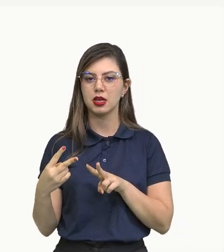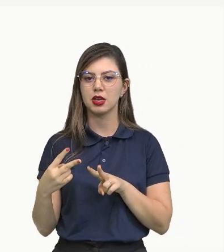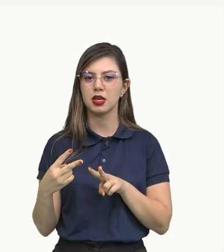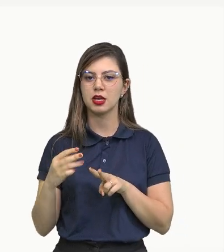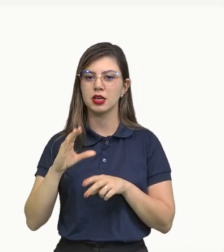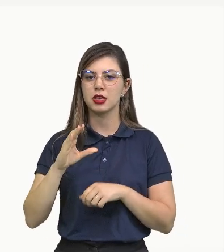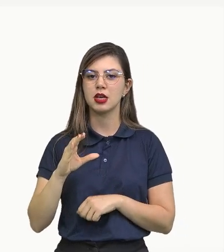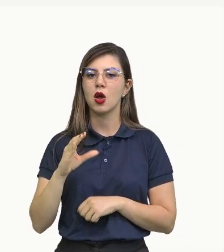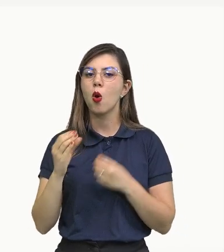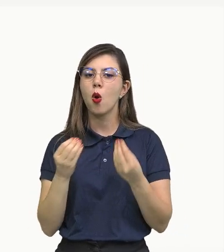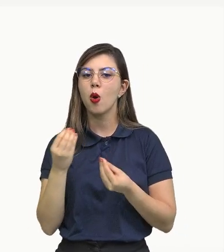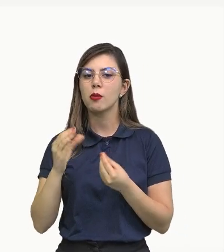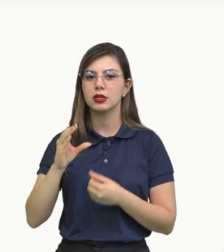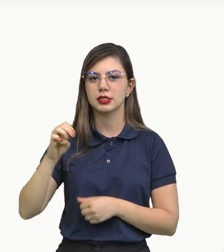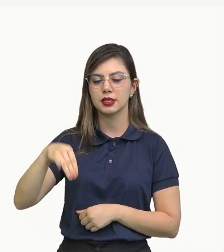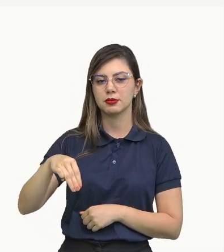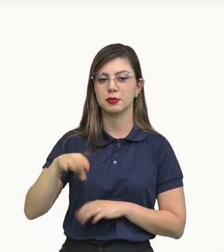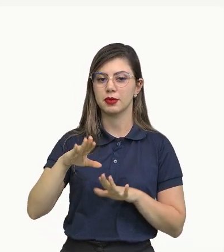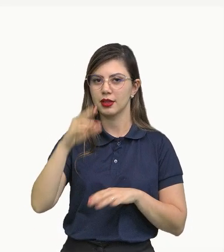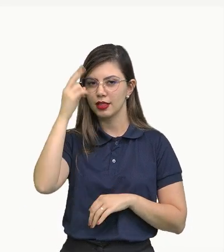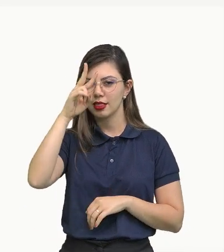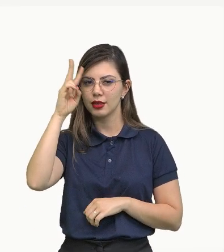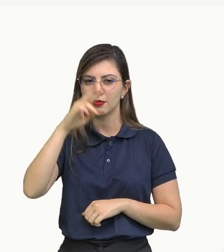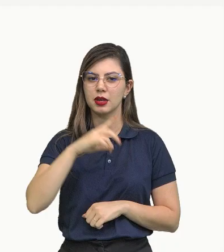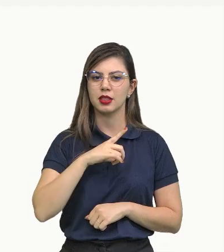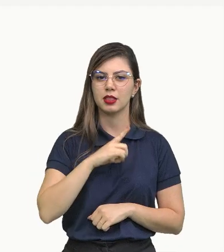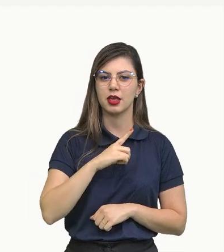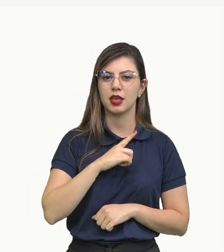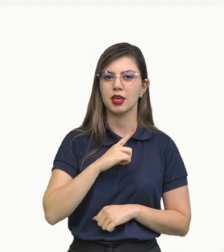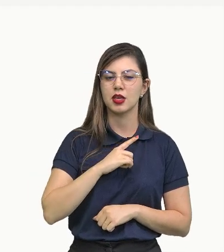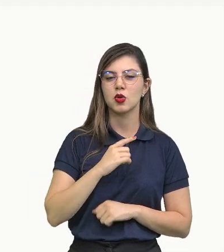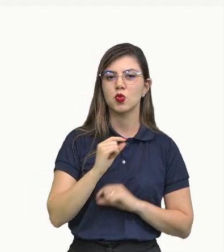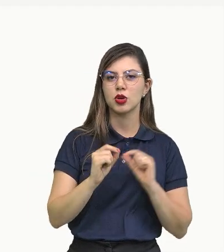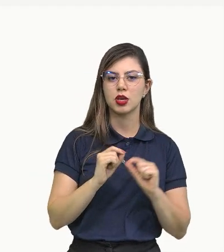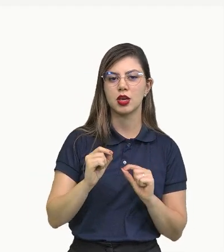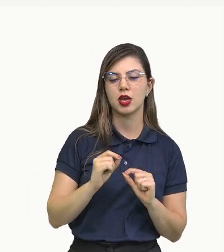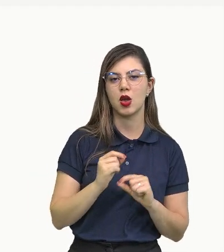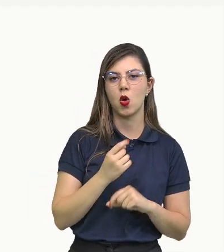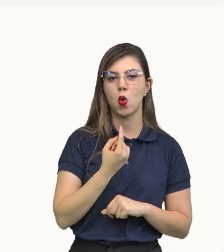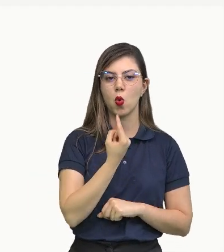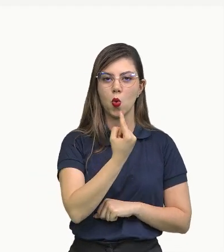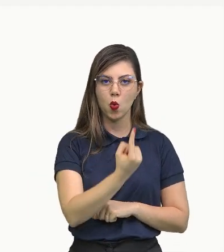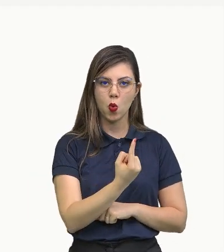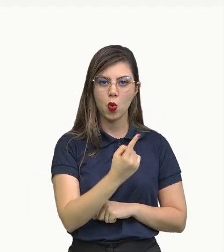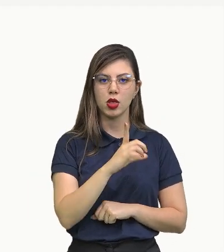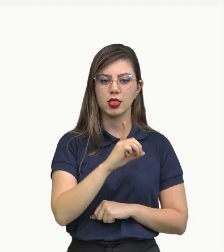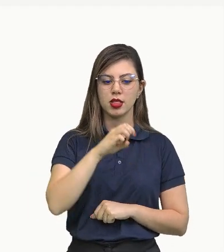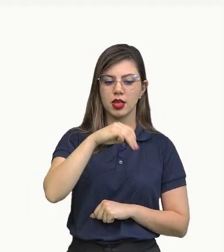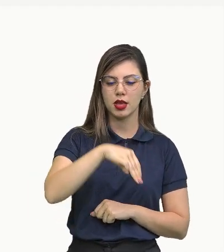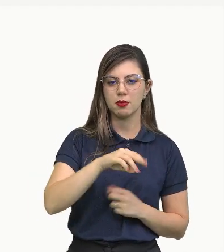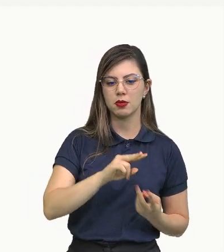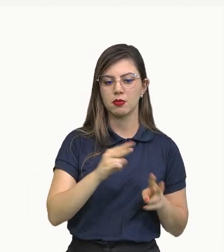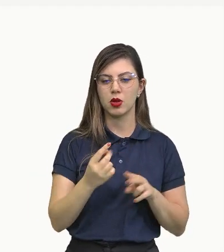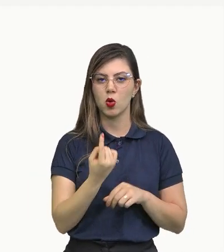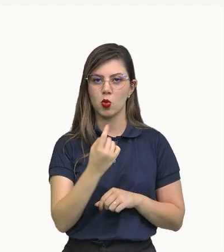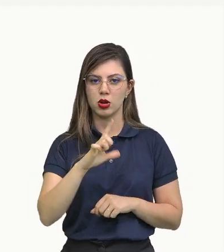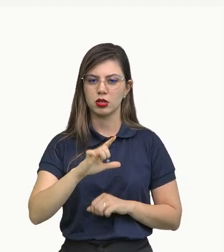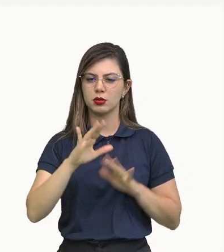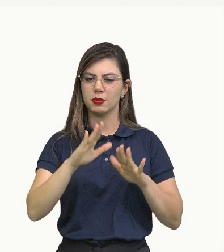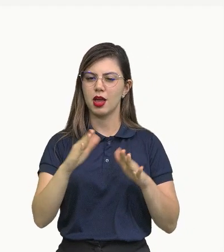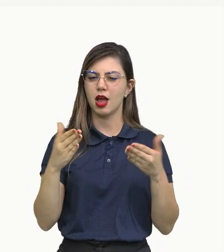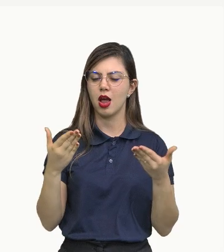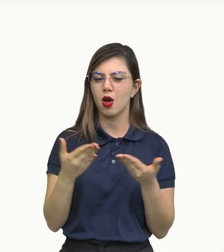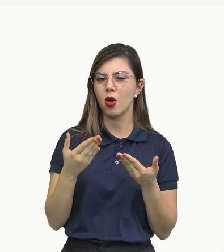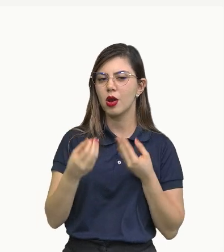medir quanto? 1 decímetro. Mas agora nós vamos subir um pouco mais de nível e a gente quer que